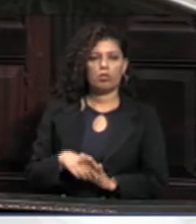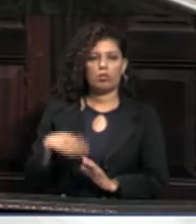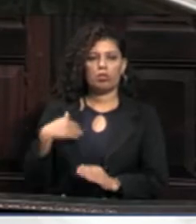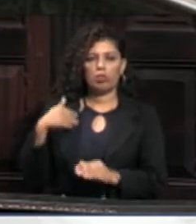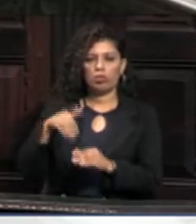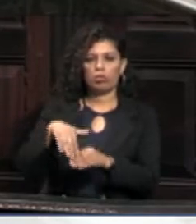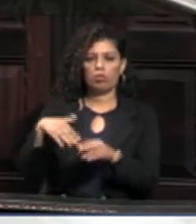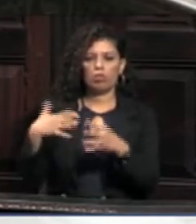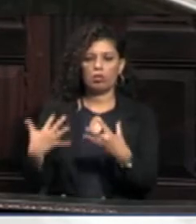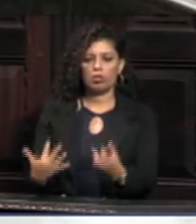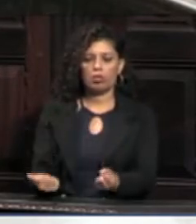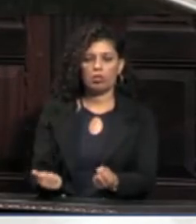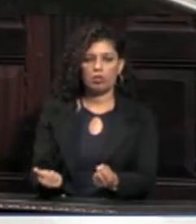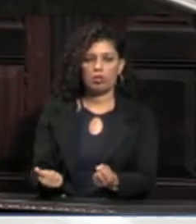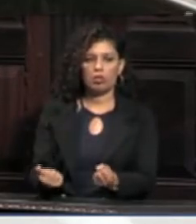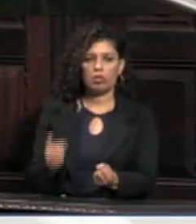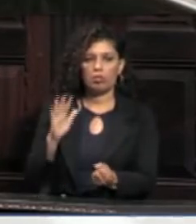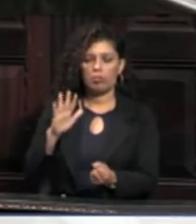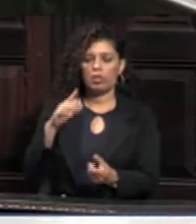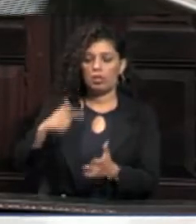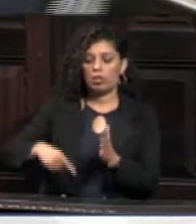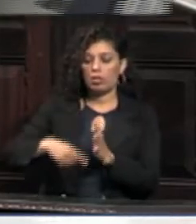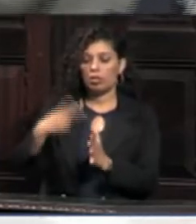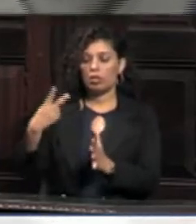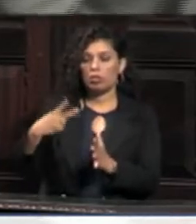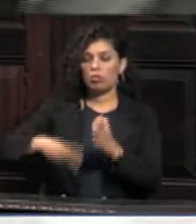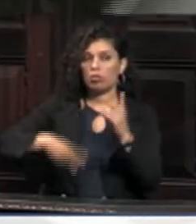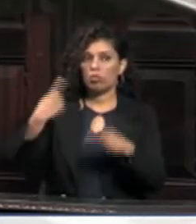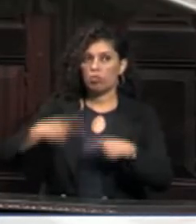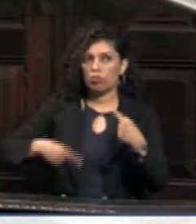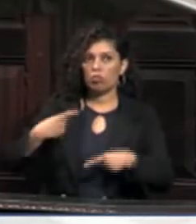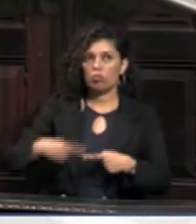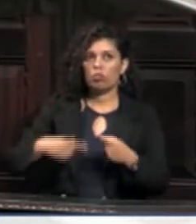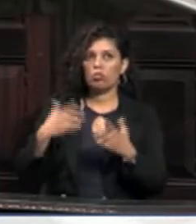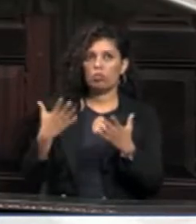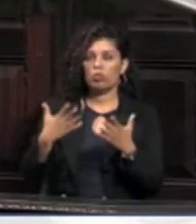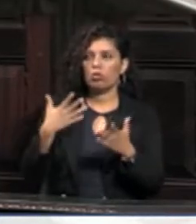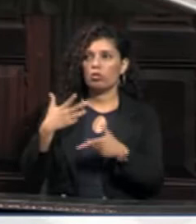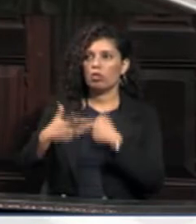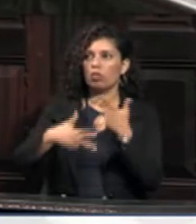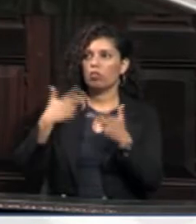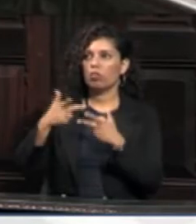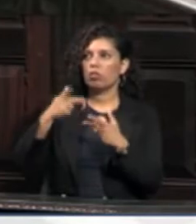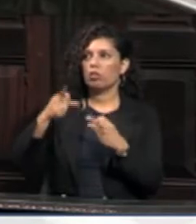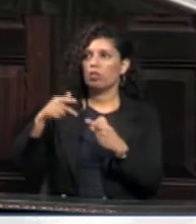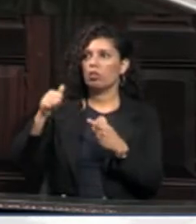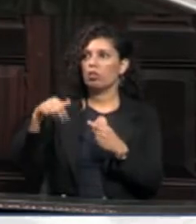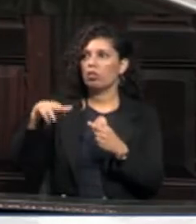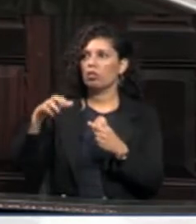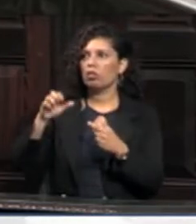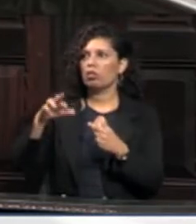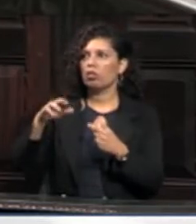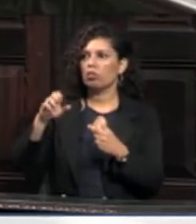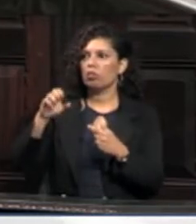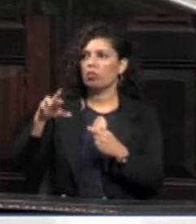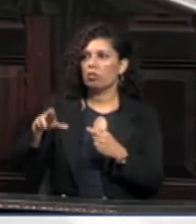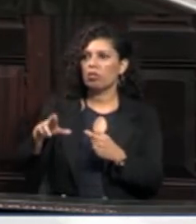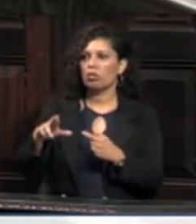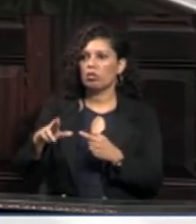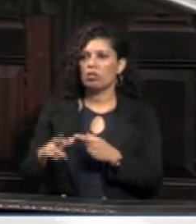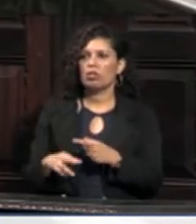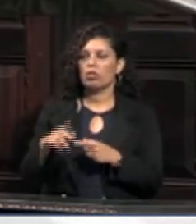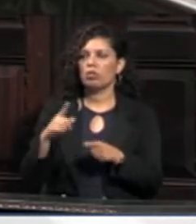votar favorável e na segunda discussão a gente espera que já tenha o parecer do CRM, Conselho Regional de Medicina. E acho que